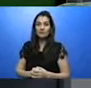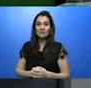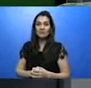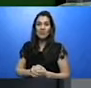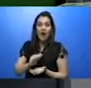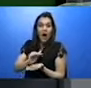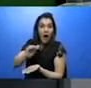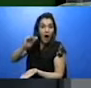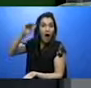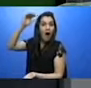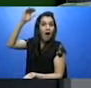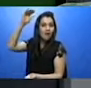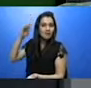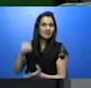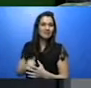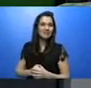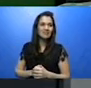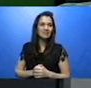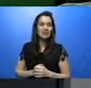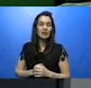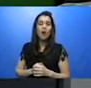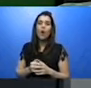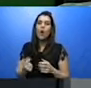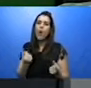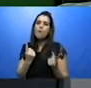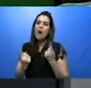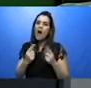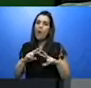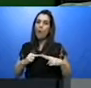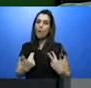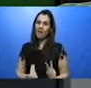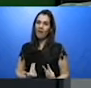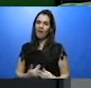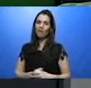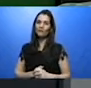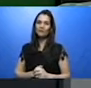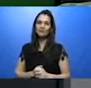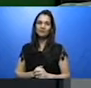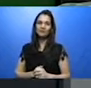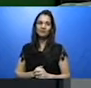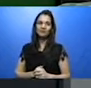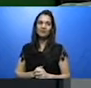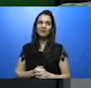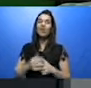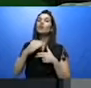com humanos. Olha lá, aparece aí na sua apostila, tem, né? A